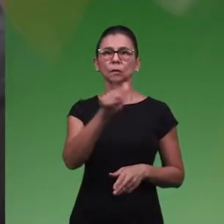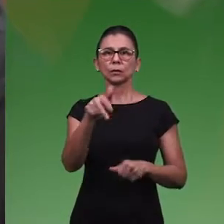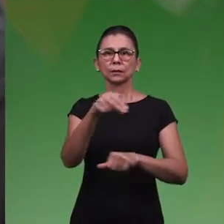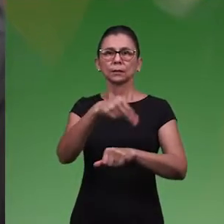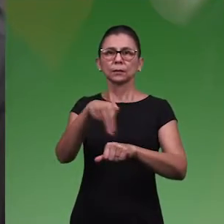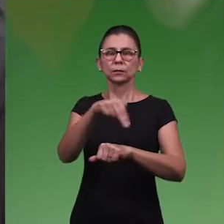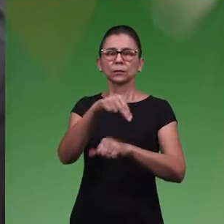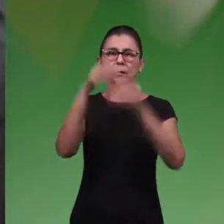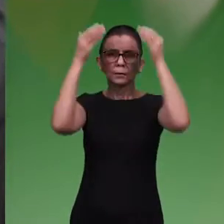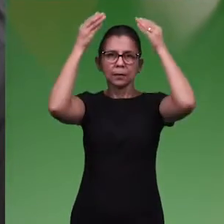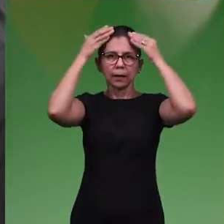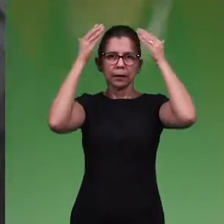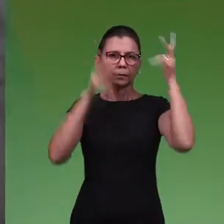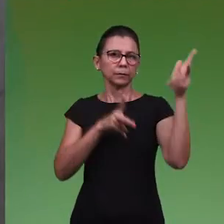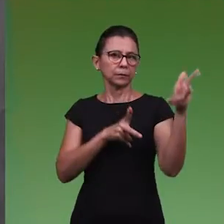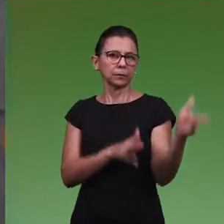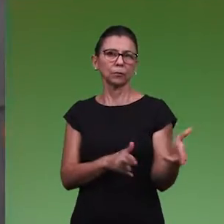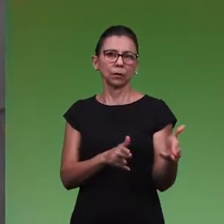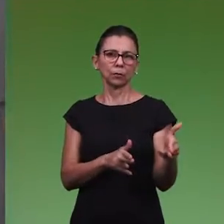das outras nações.